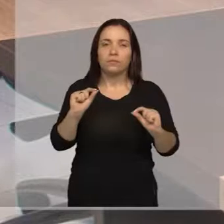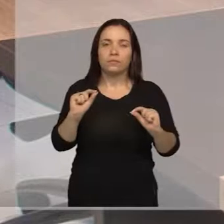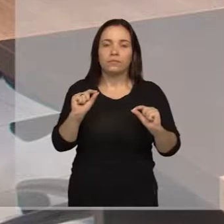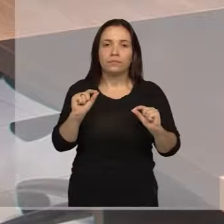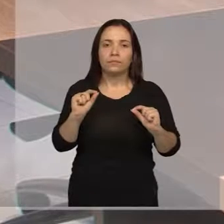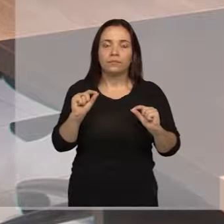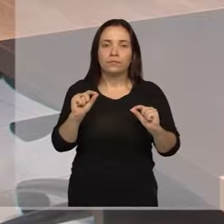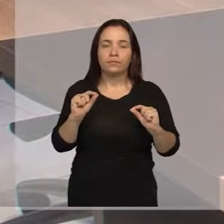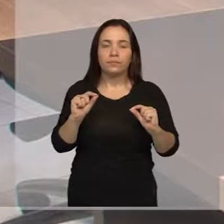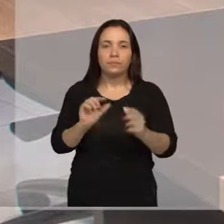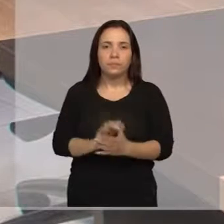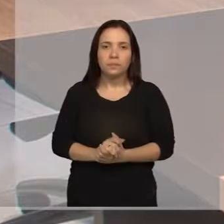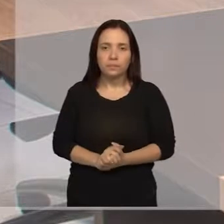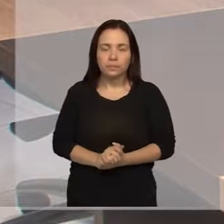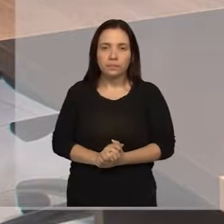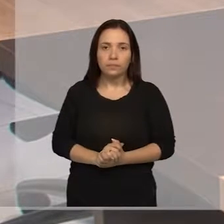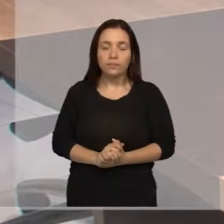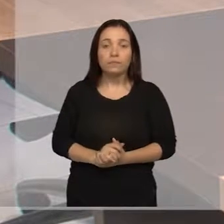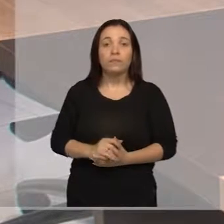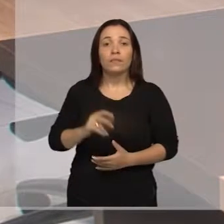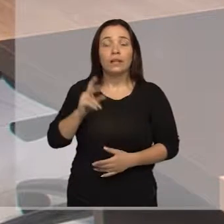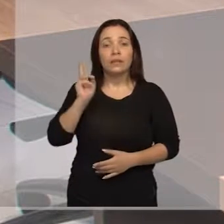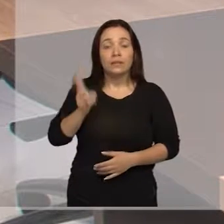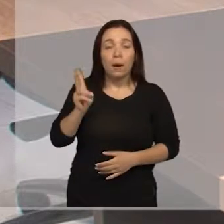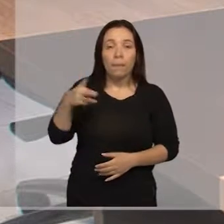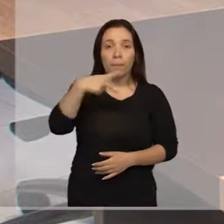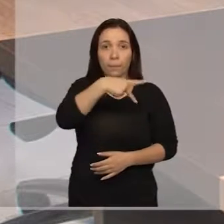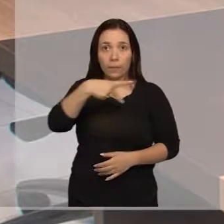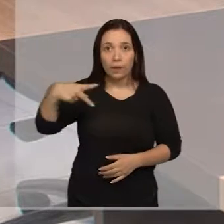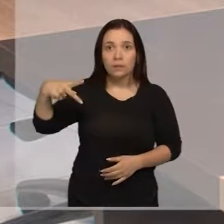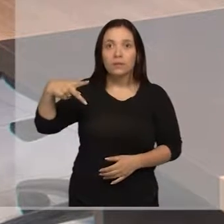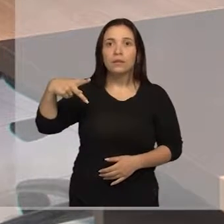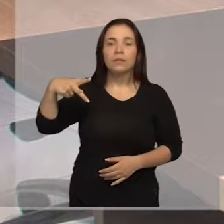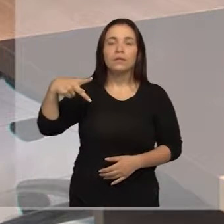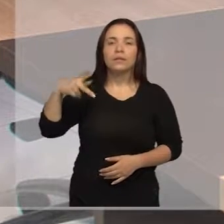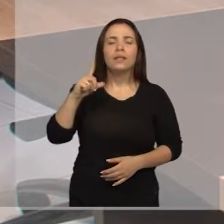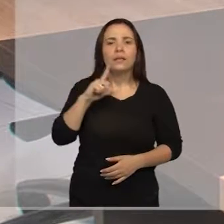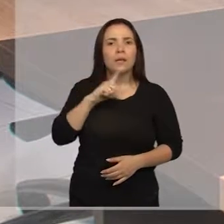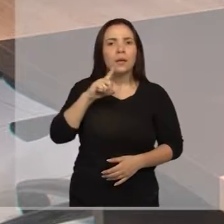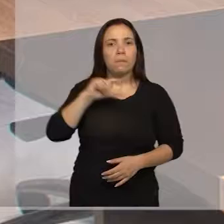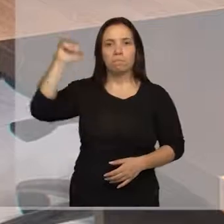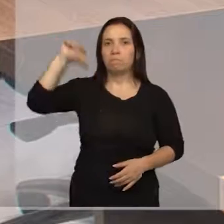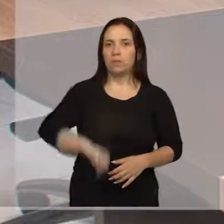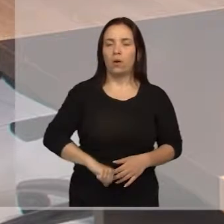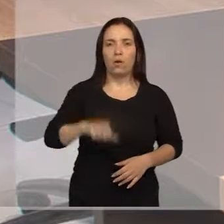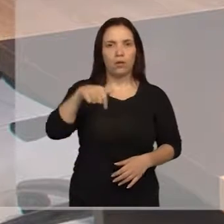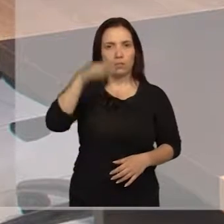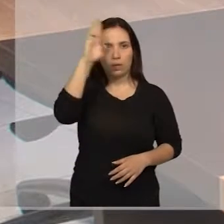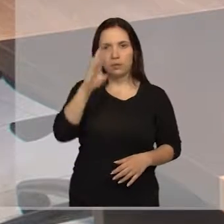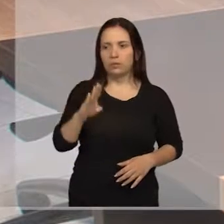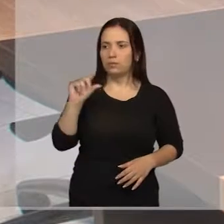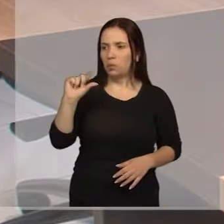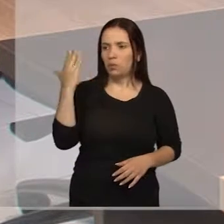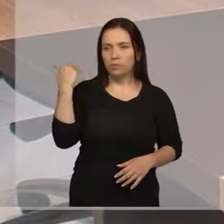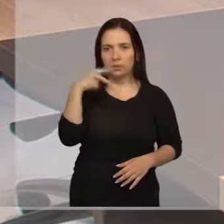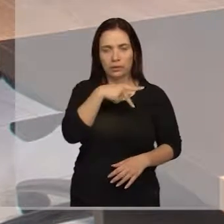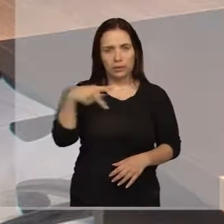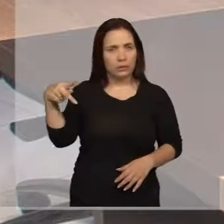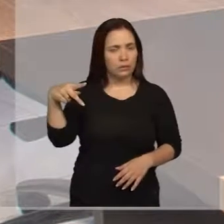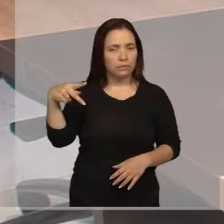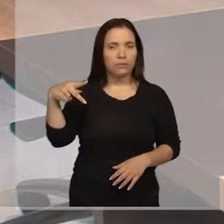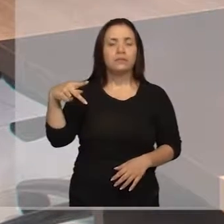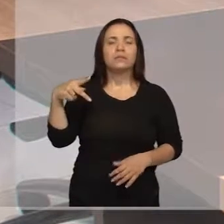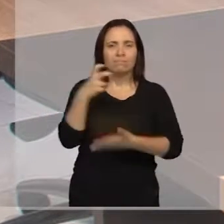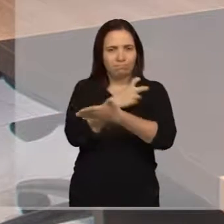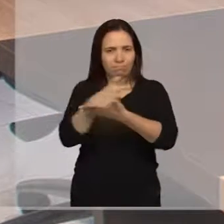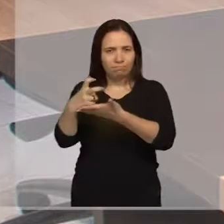legislatura federal, né, ela tinha sido a pior do Brasil. Eu sempre achei isso,